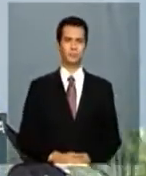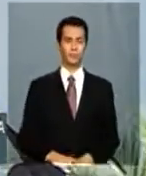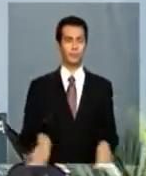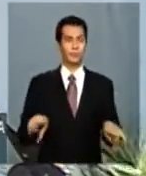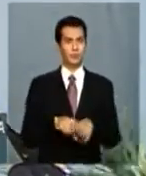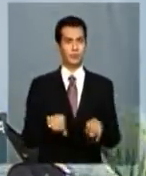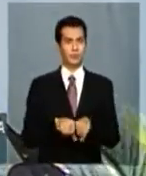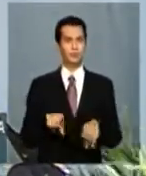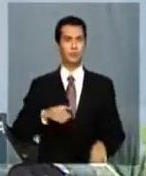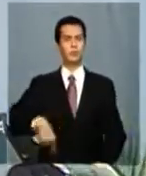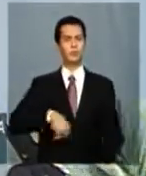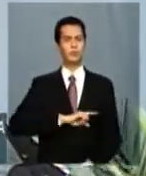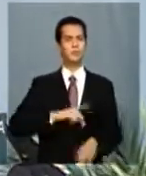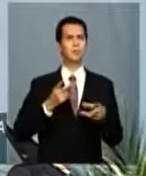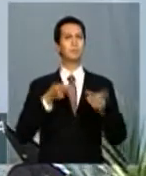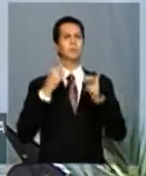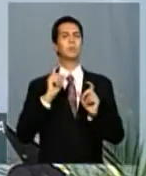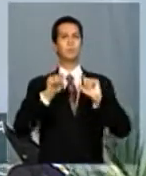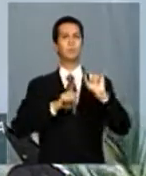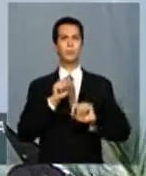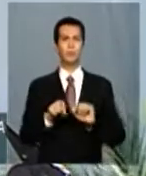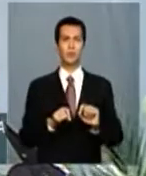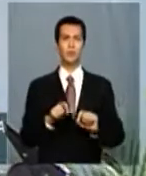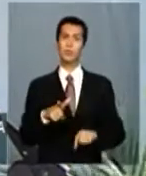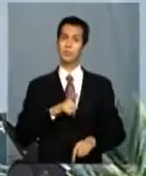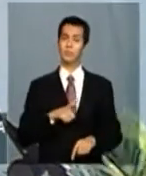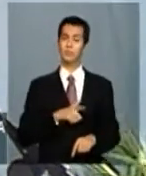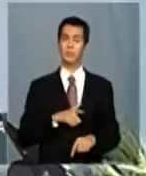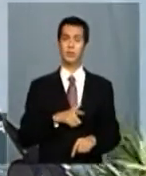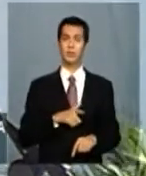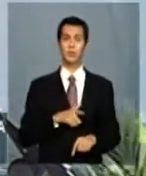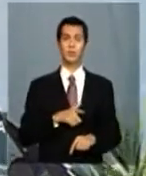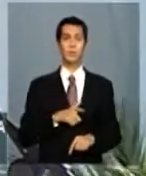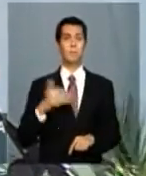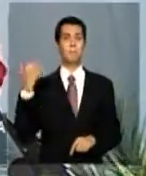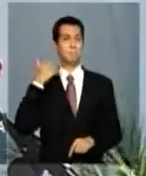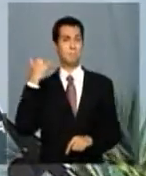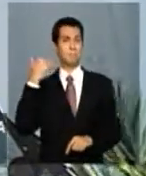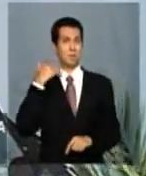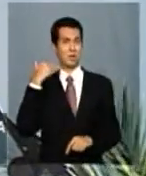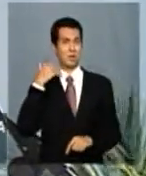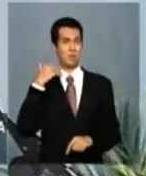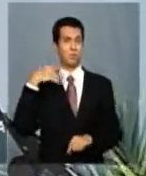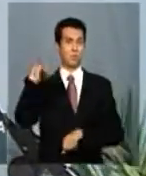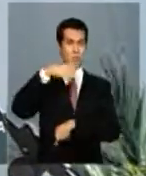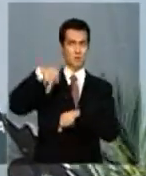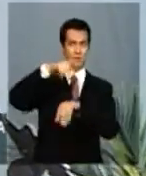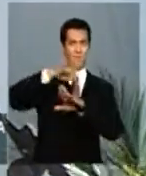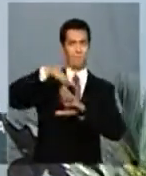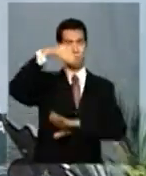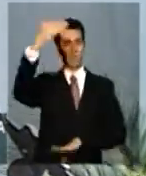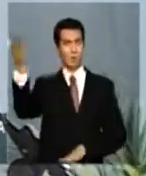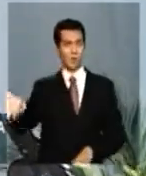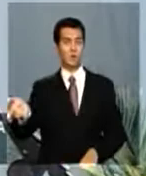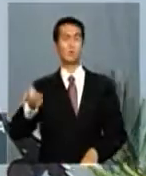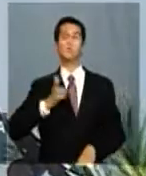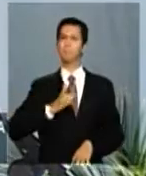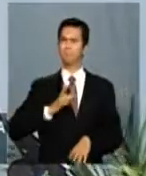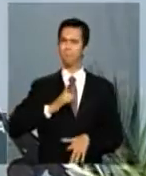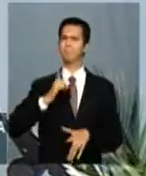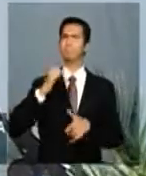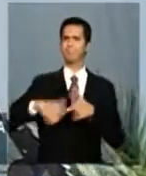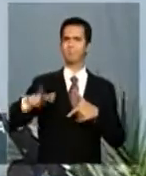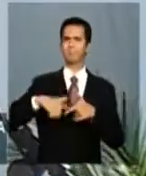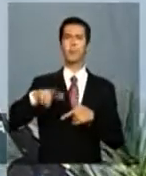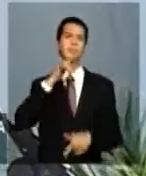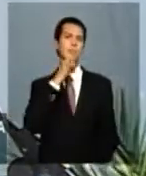está vendo que há um problema sério nos sistemas bancários dos países